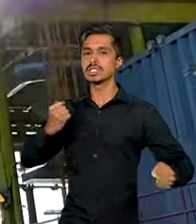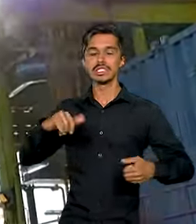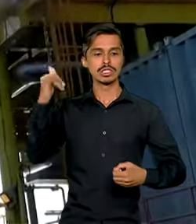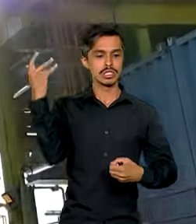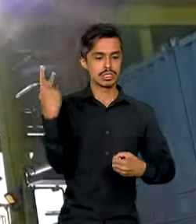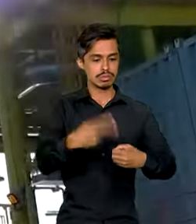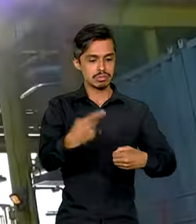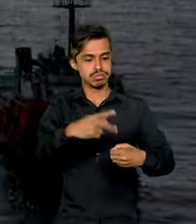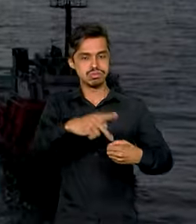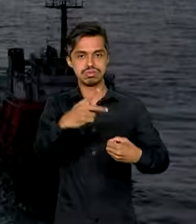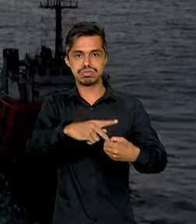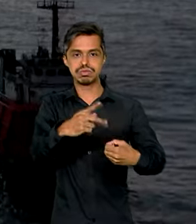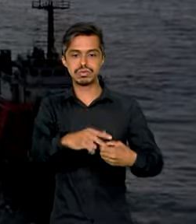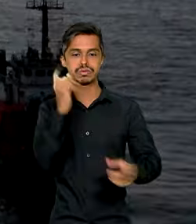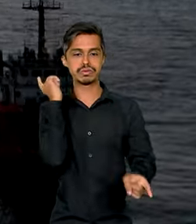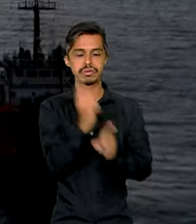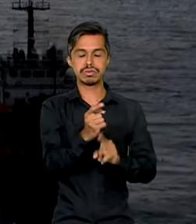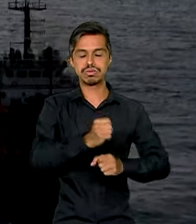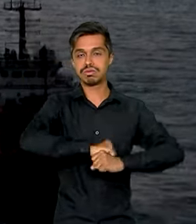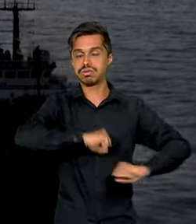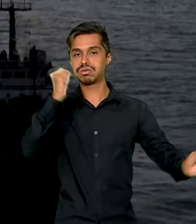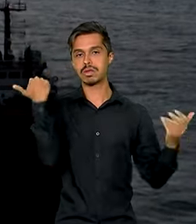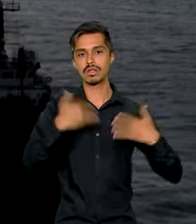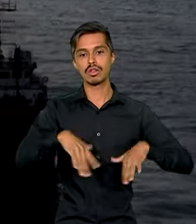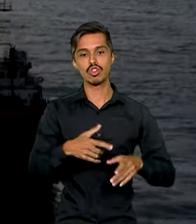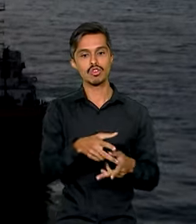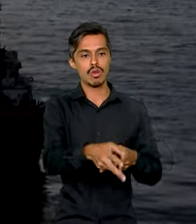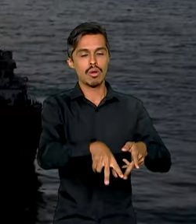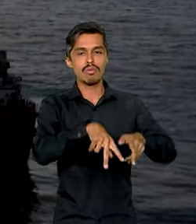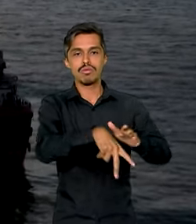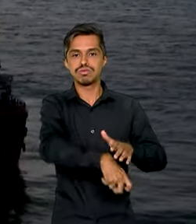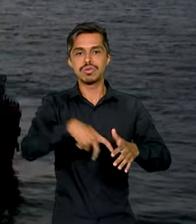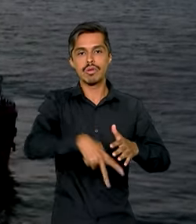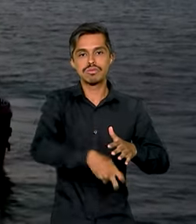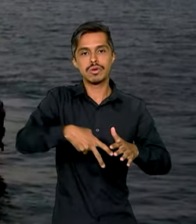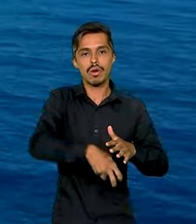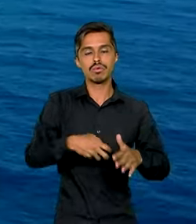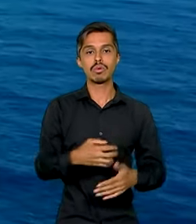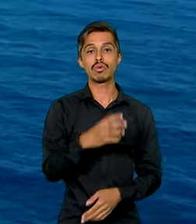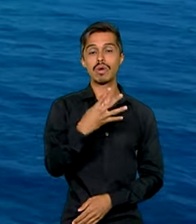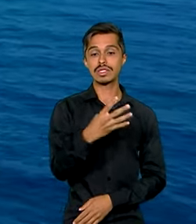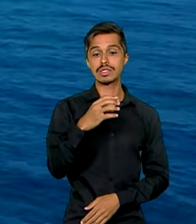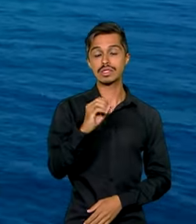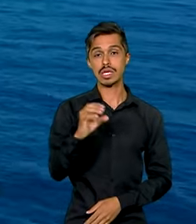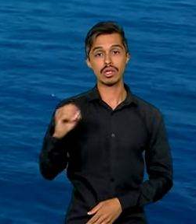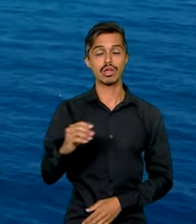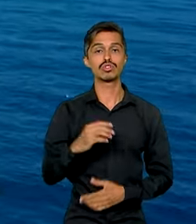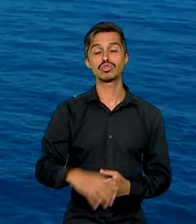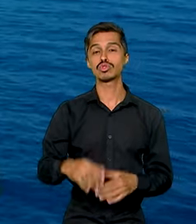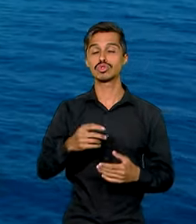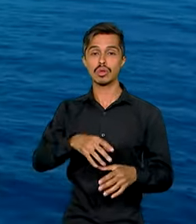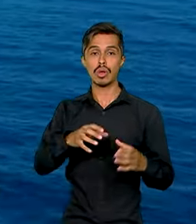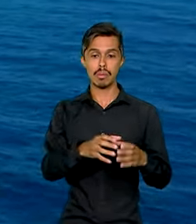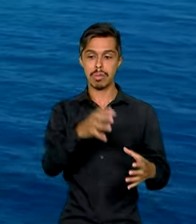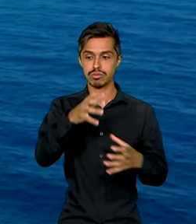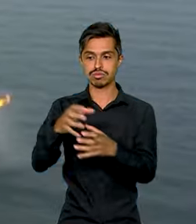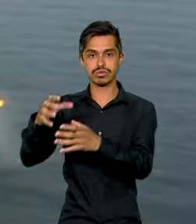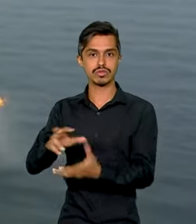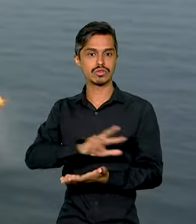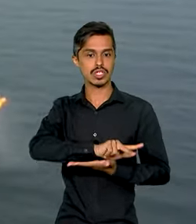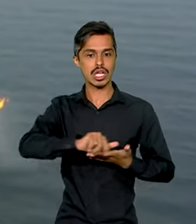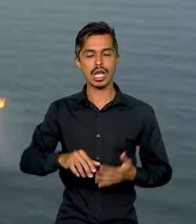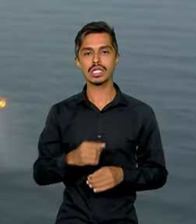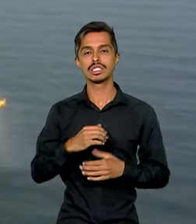petróleo foi descoberta. Hoje o país extrai 400 mil barris por dia e a estimativa é chegar a mais